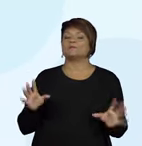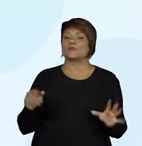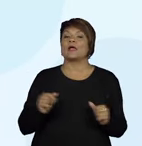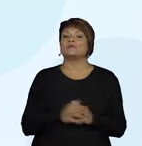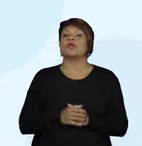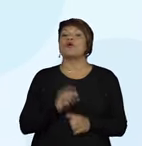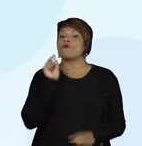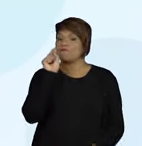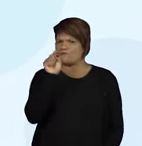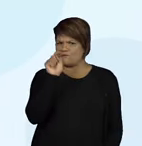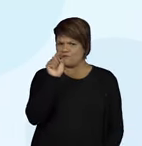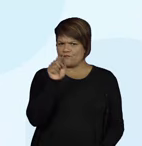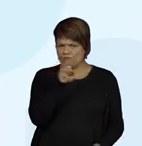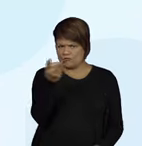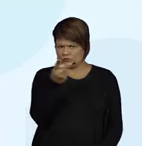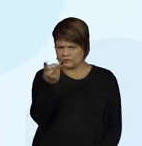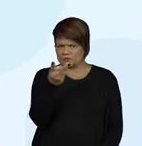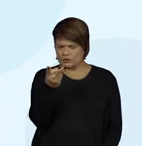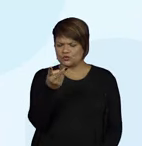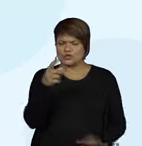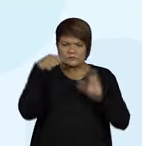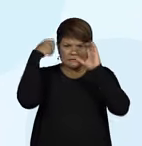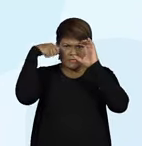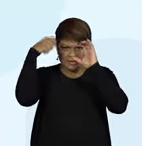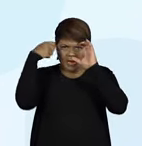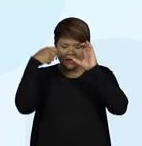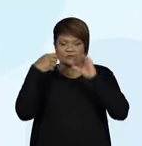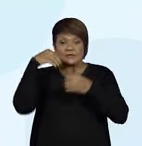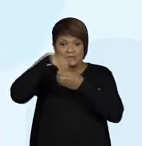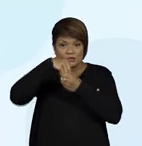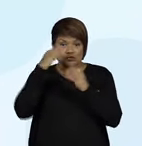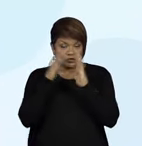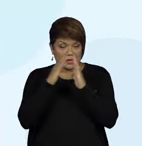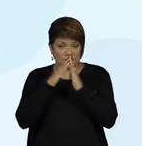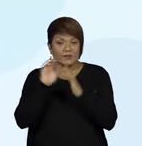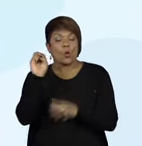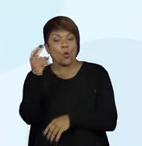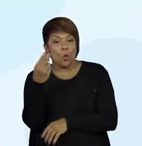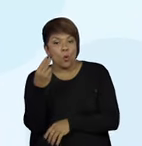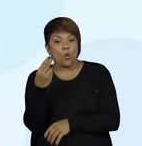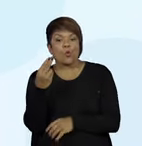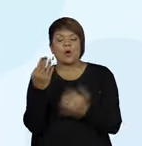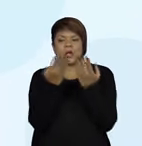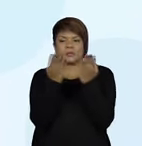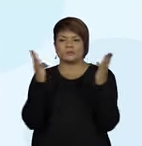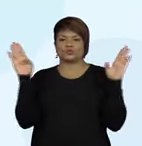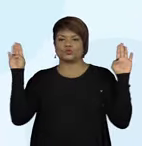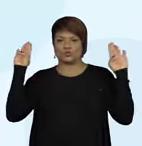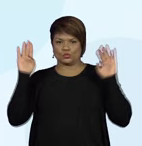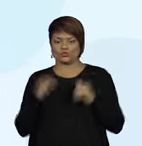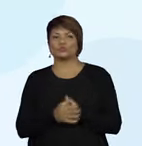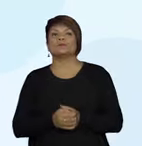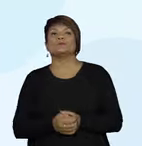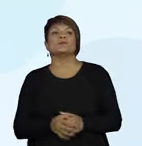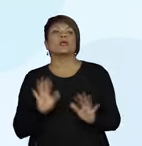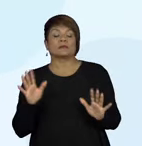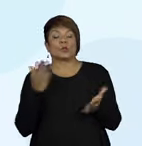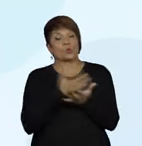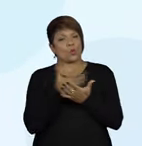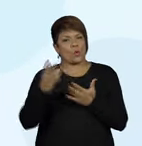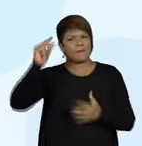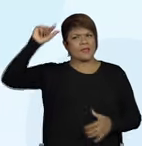vocês fazem as gravações em casa ou em estúdio? No começo, as gravações eram feitas em